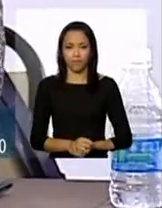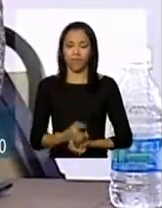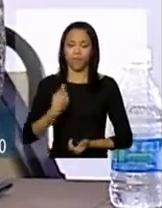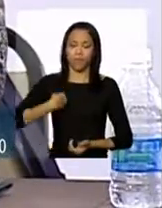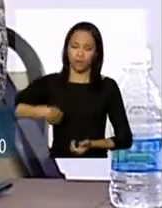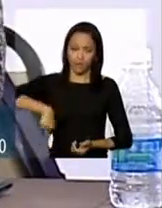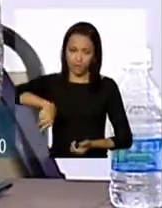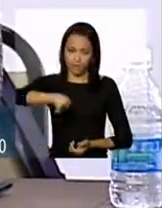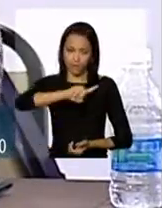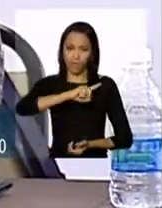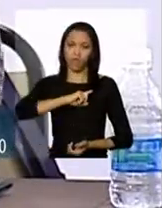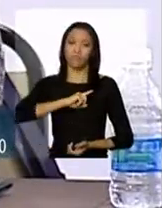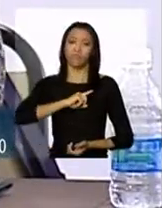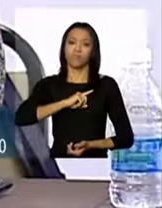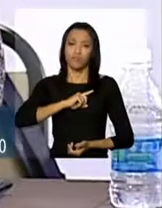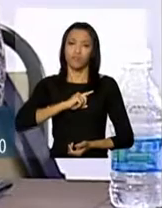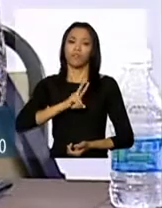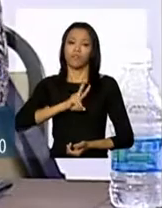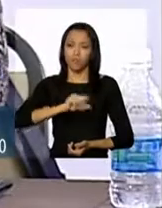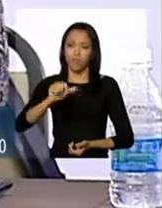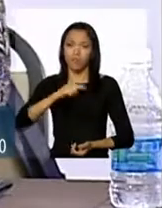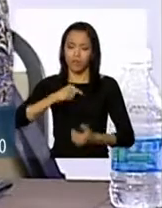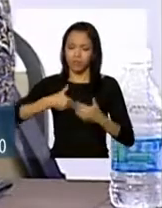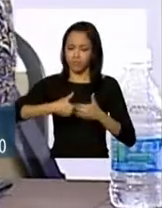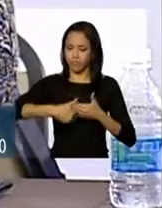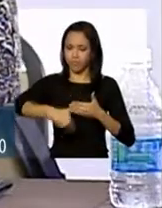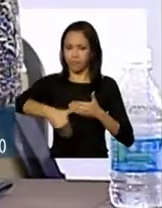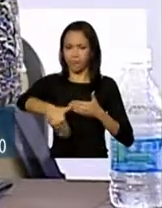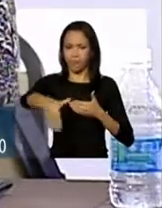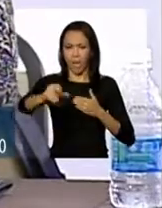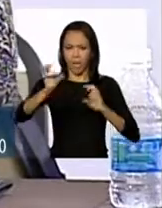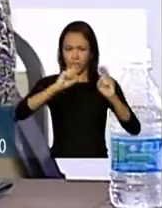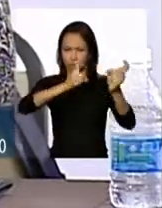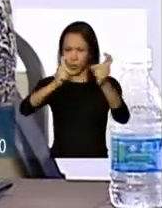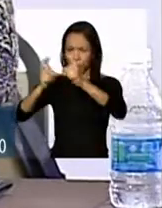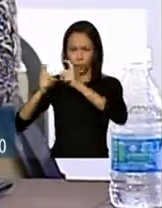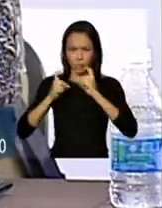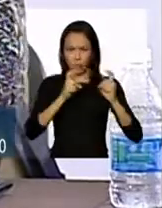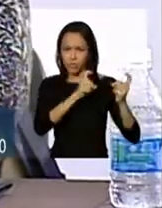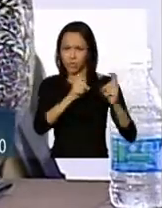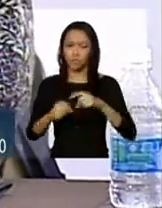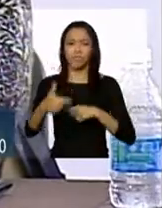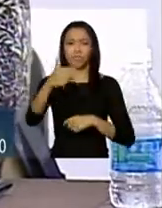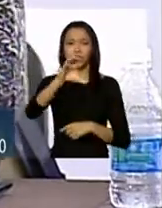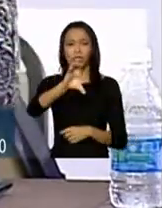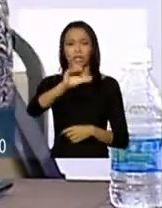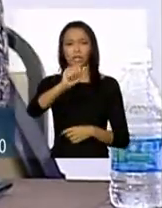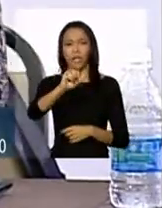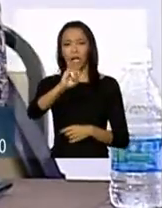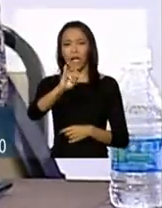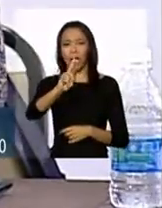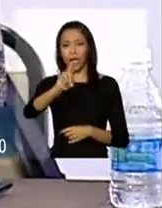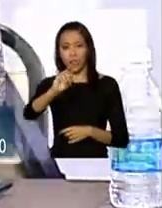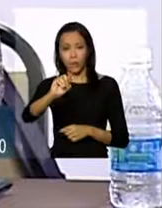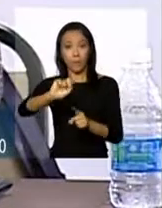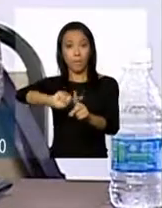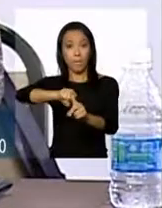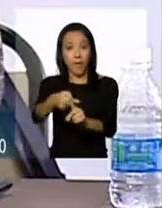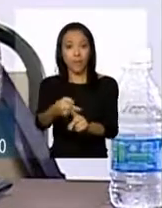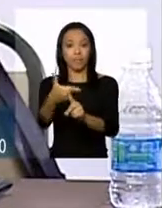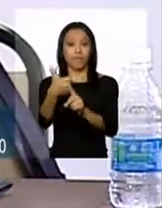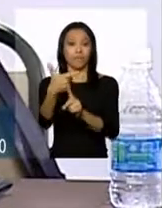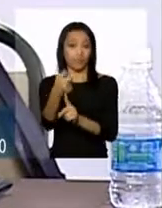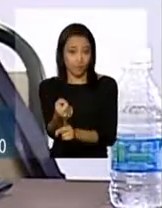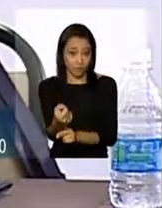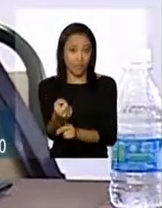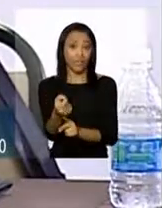iremos enfrentar um debate do Cairo mais 20, onde o tema central é esse, e